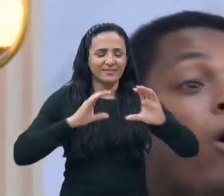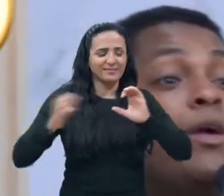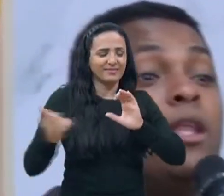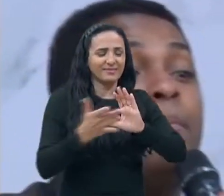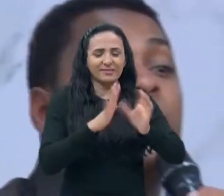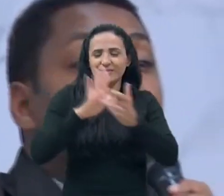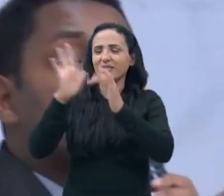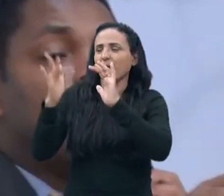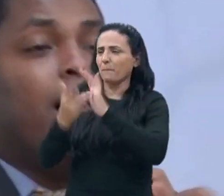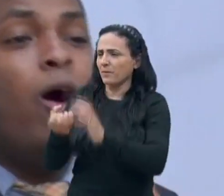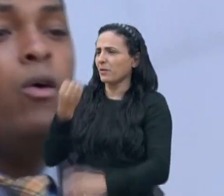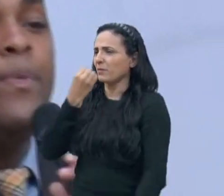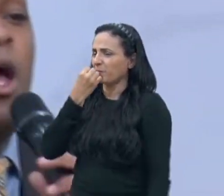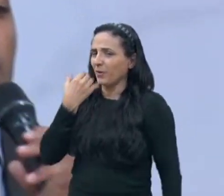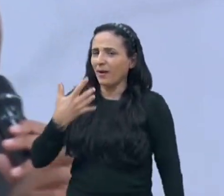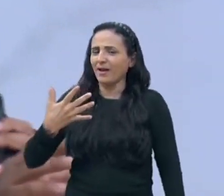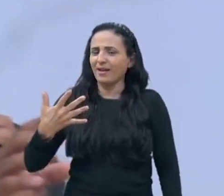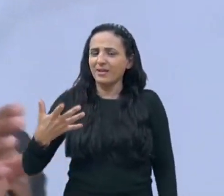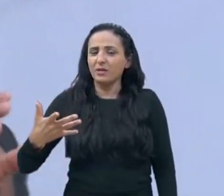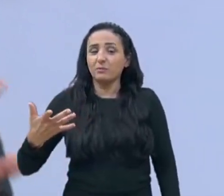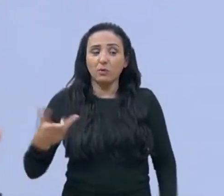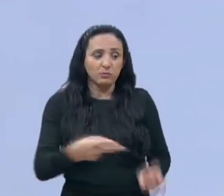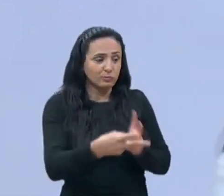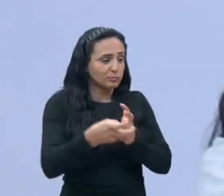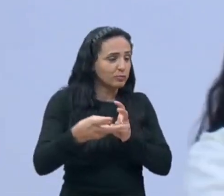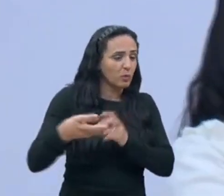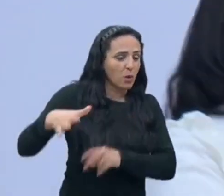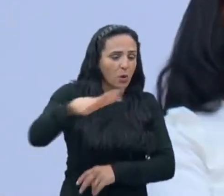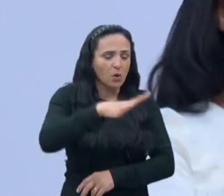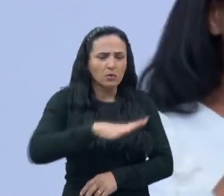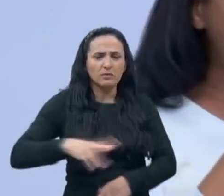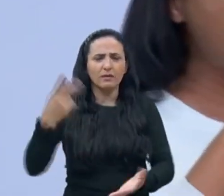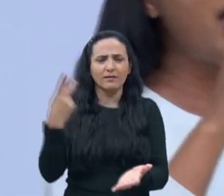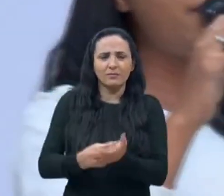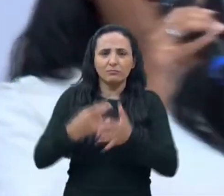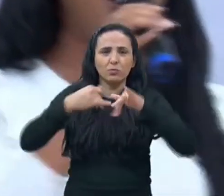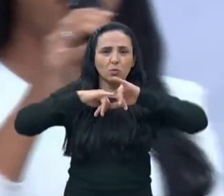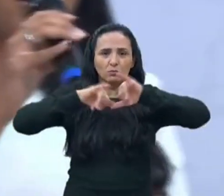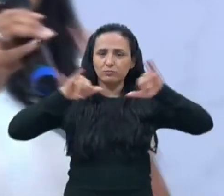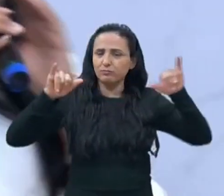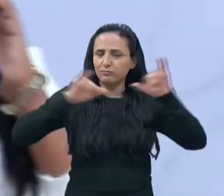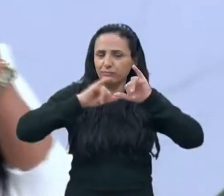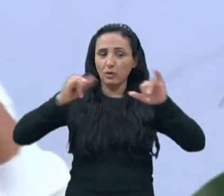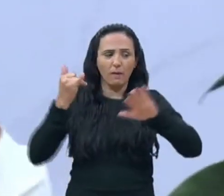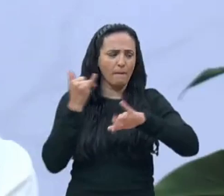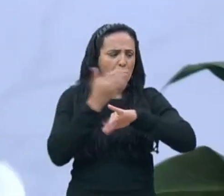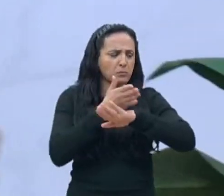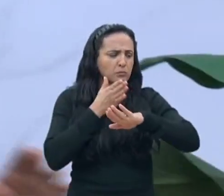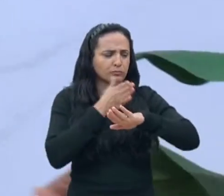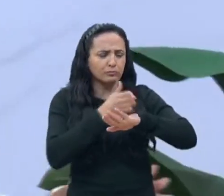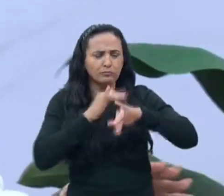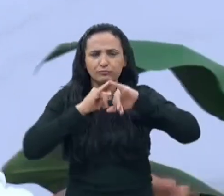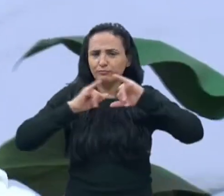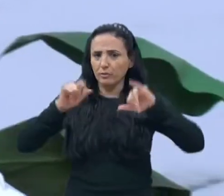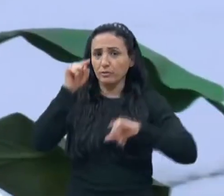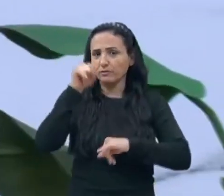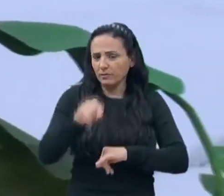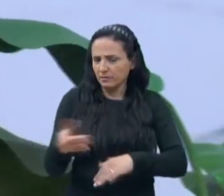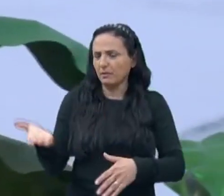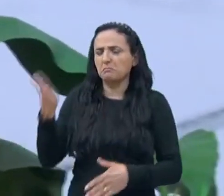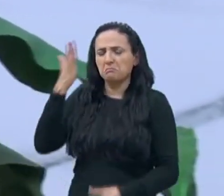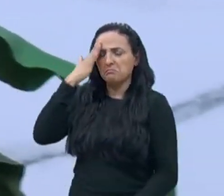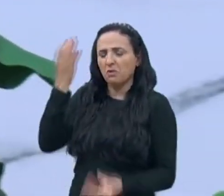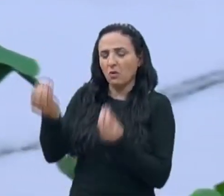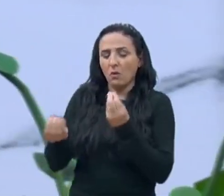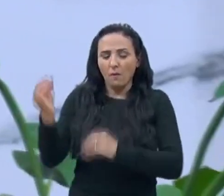lugar, ele é bom e também dá sinal quando algo vai acontecer. Ele vem pra avisar e quem sabe